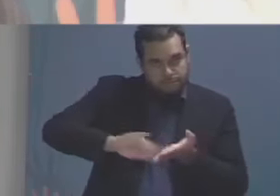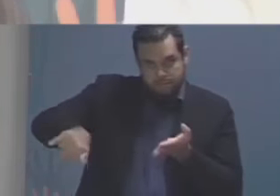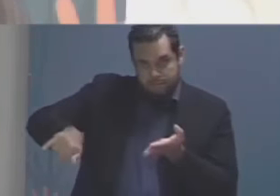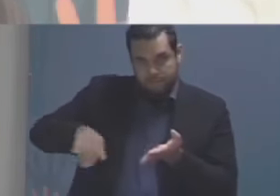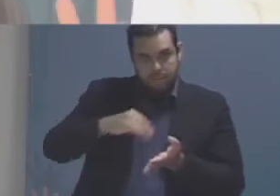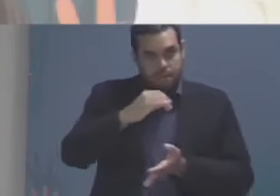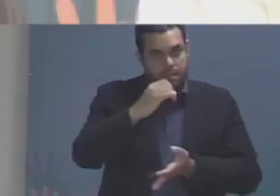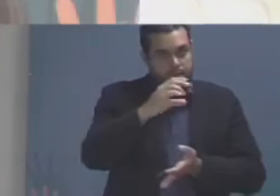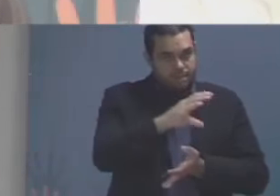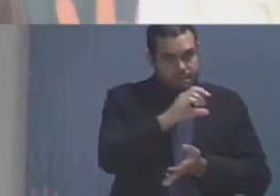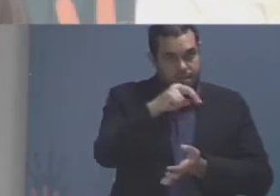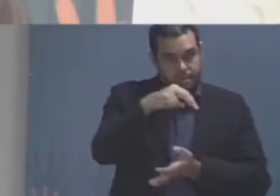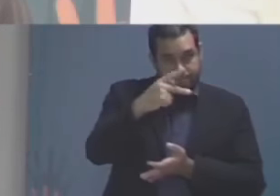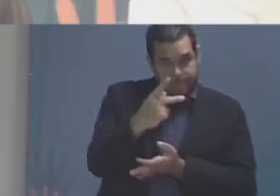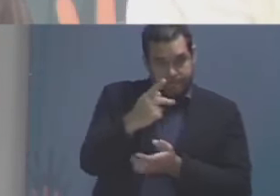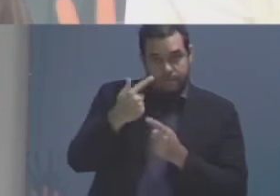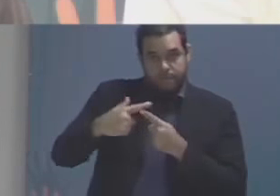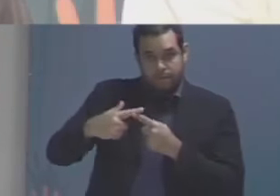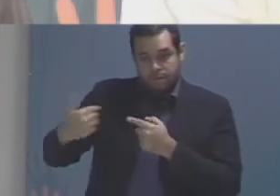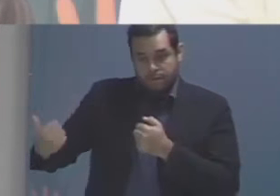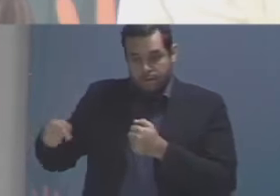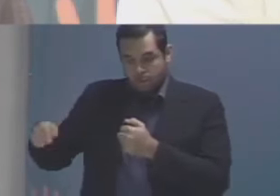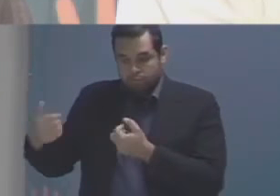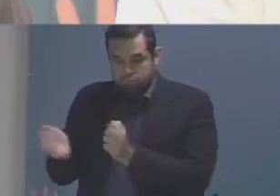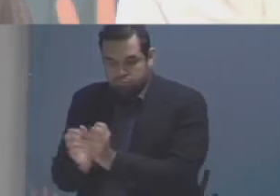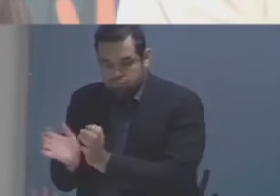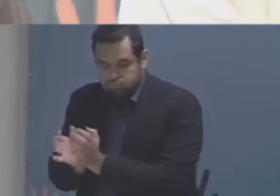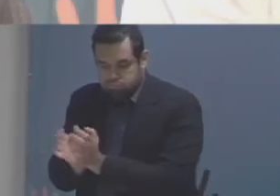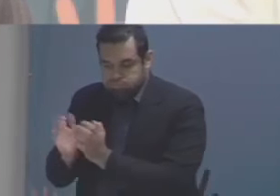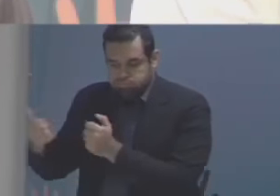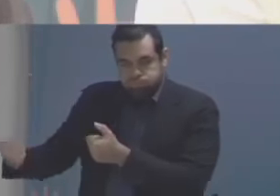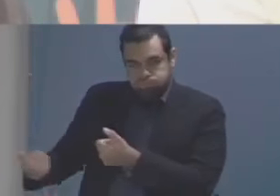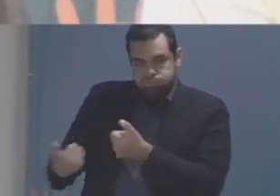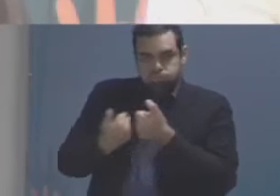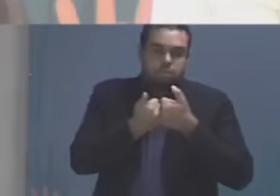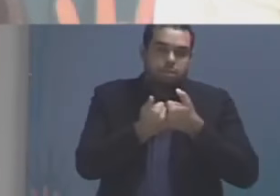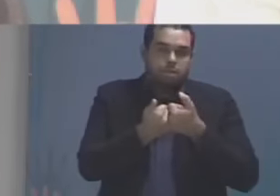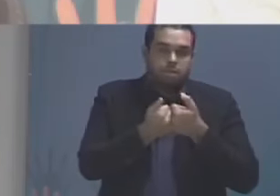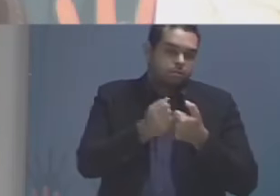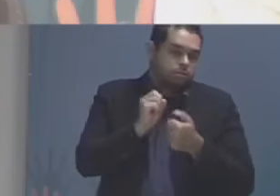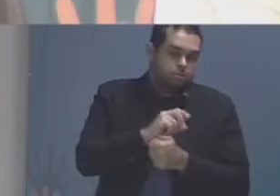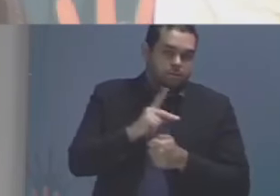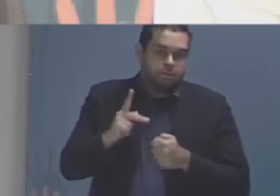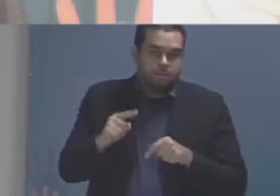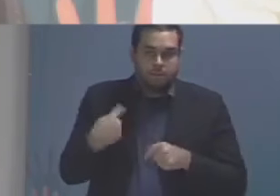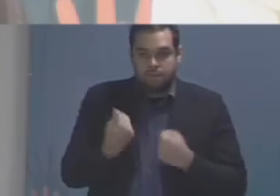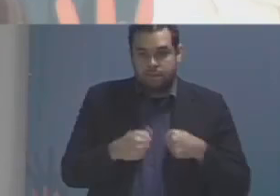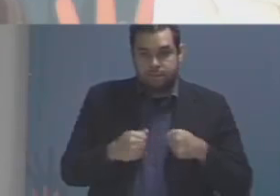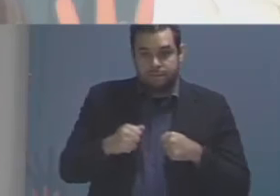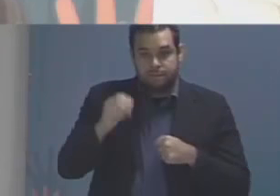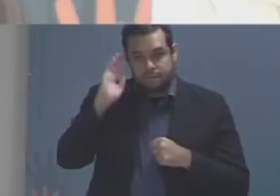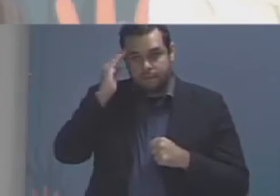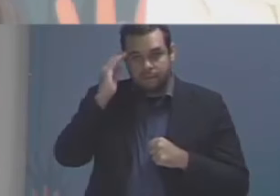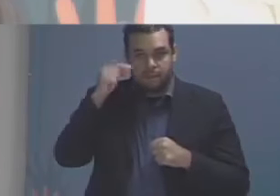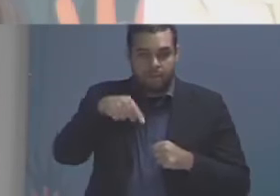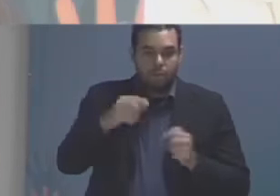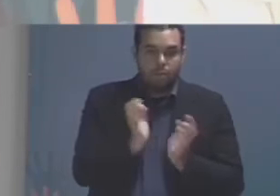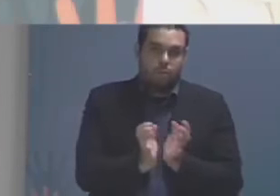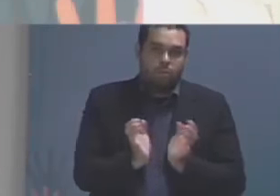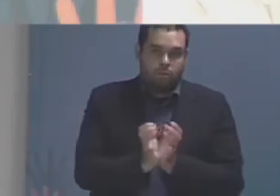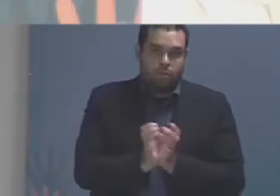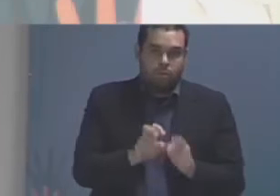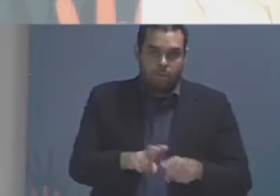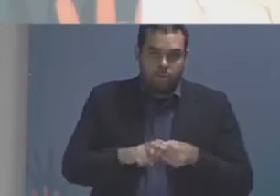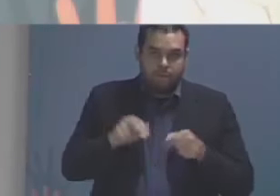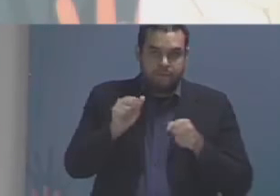CNP, porque ele traz uma maior aproximação com a categoria, com o que estava colocado lá. Ok, então nós precisamos escutar a nossa categoria. E nós